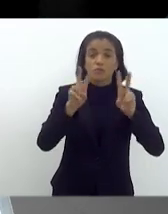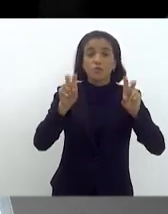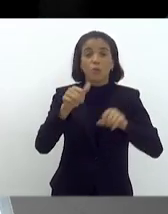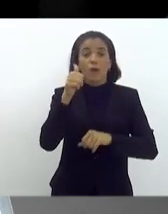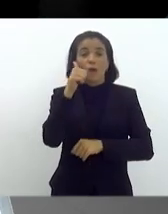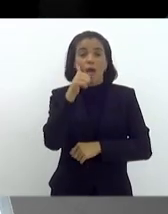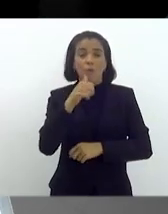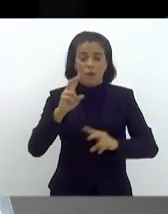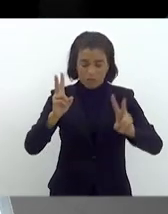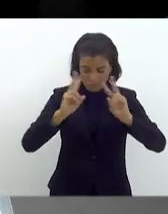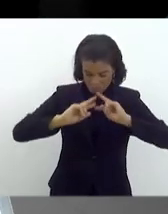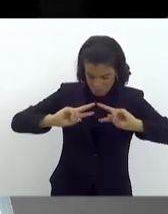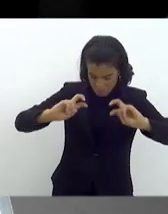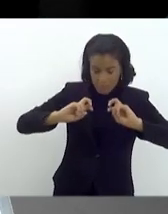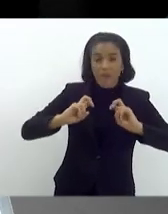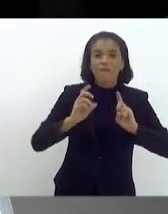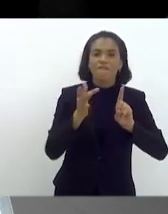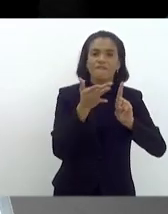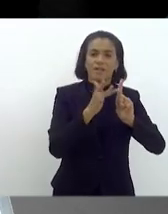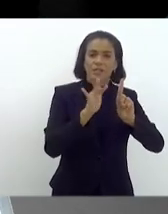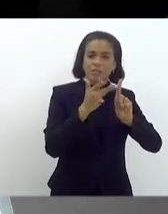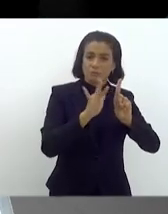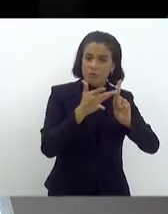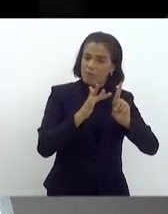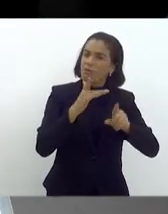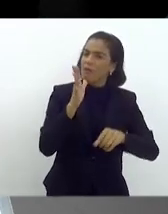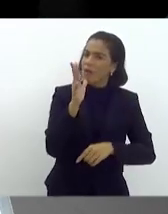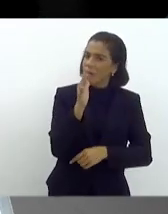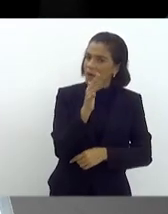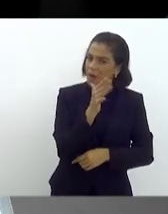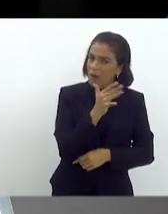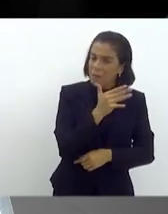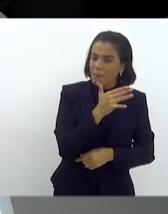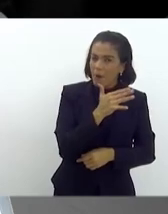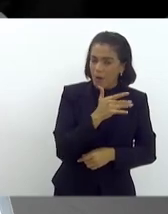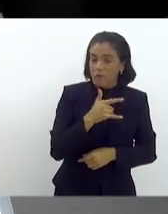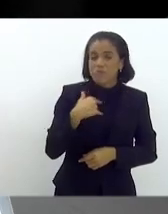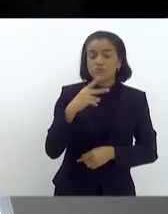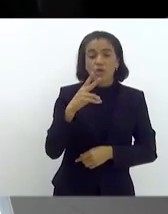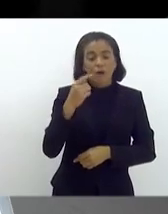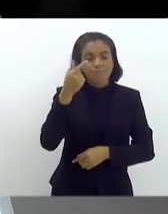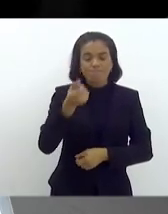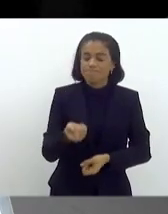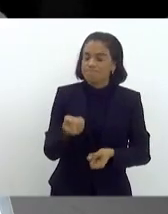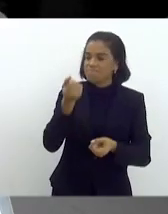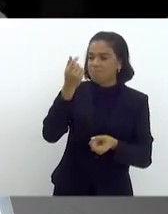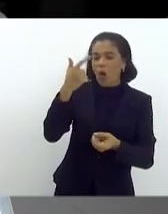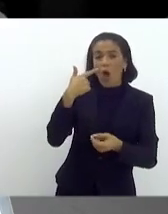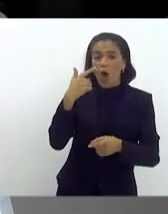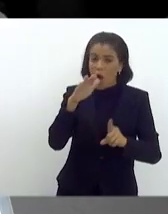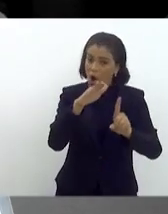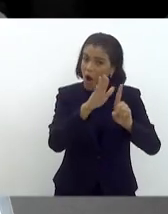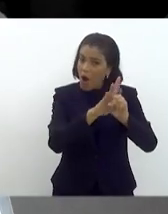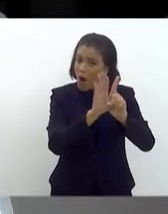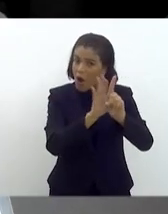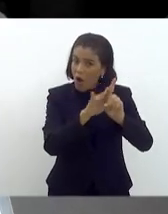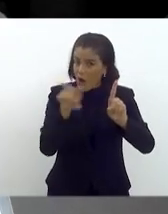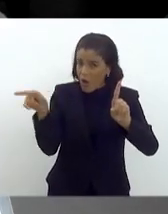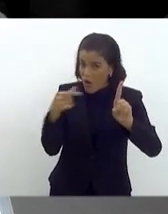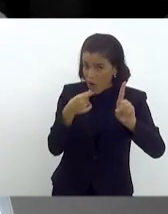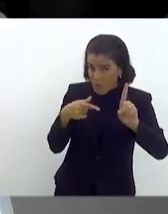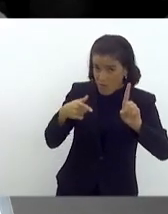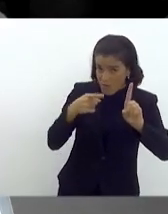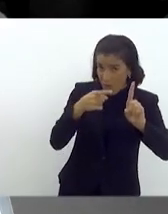da mulher se perceberem enquanto vítima isso leva um tempo às vezes só vai cair a ficha quando uma amiga chega e fala Olha isso que ele tá fazendo